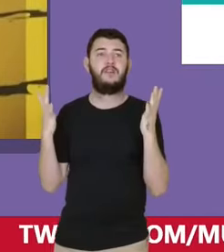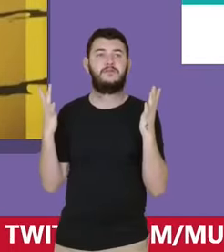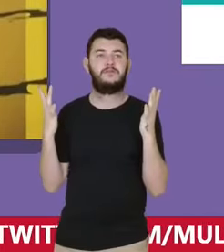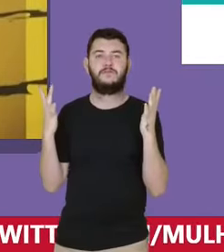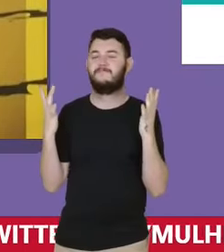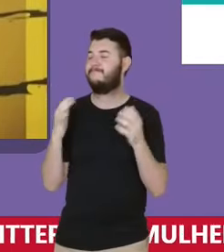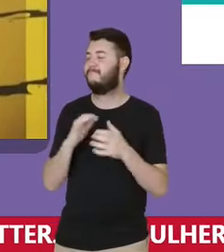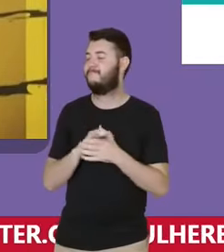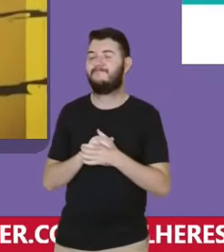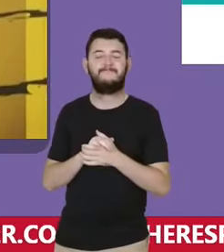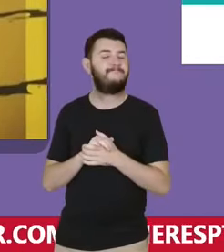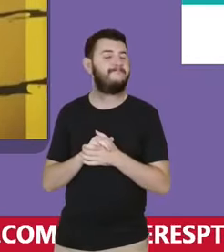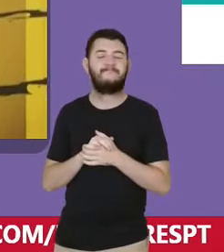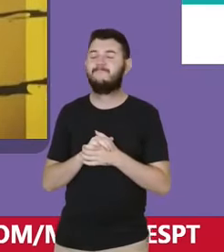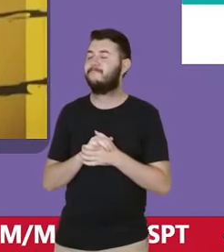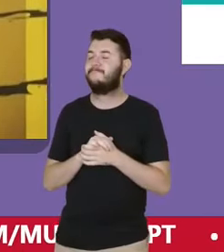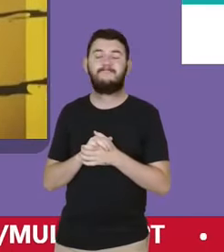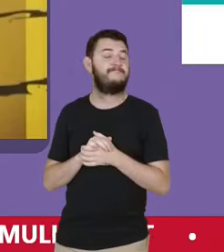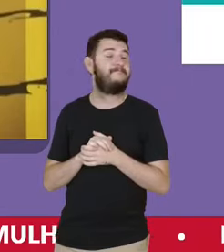defesa da garantia